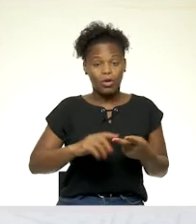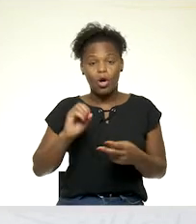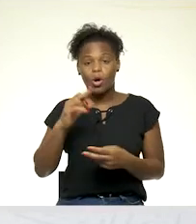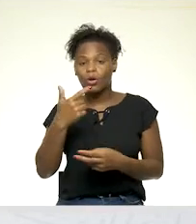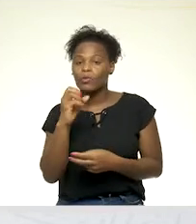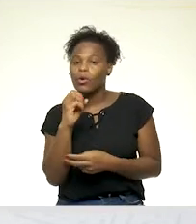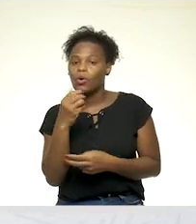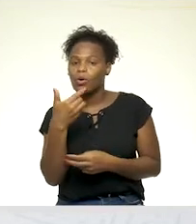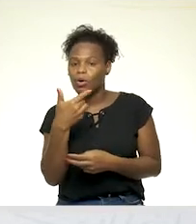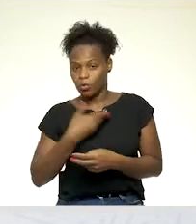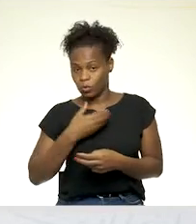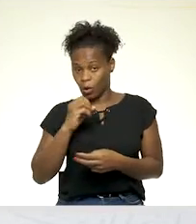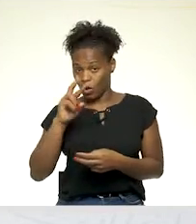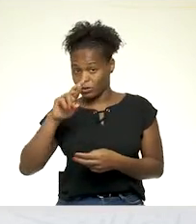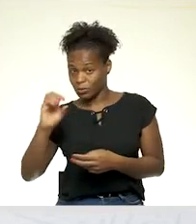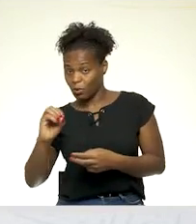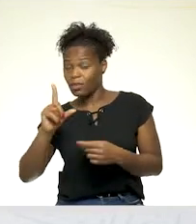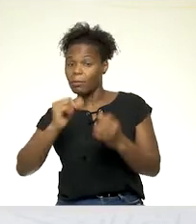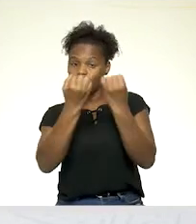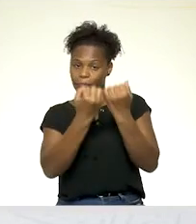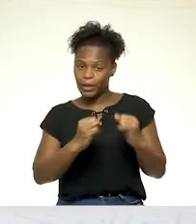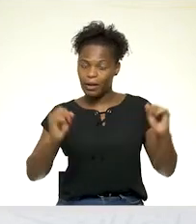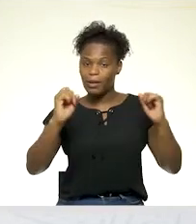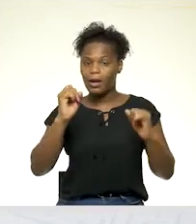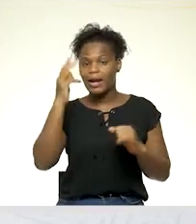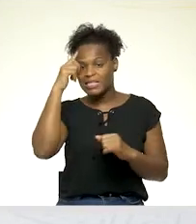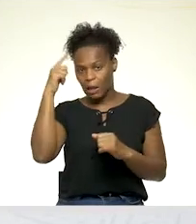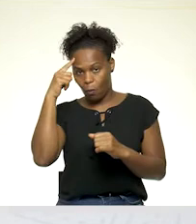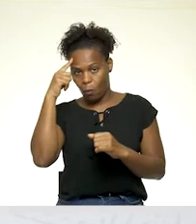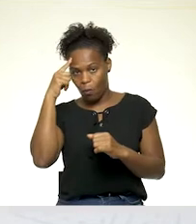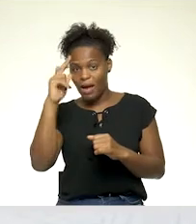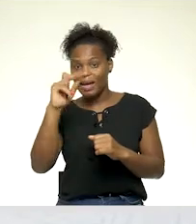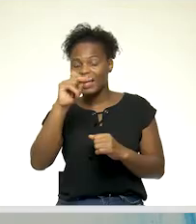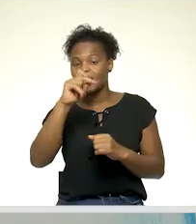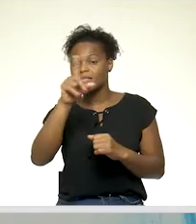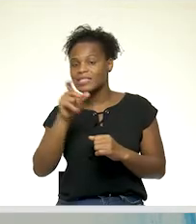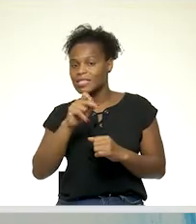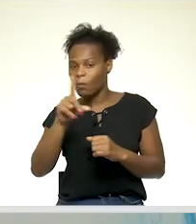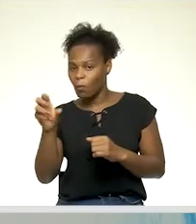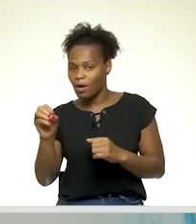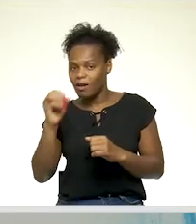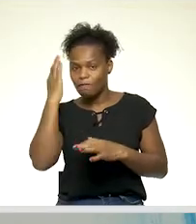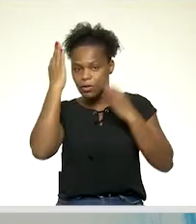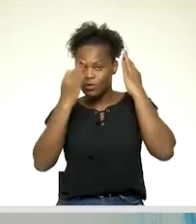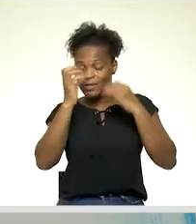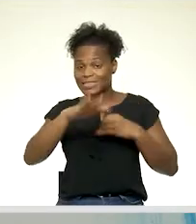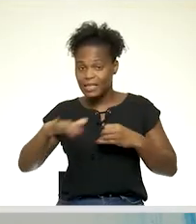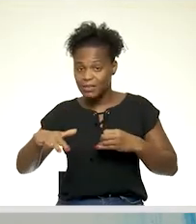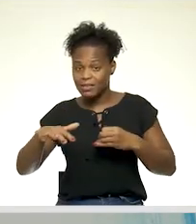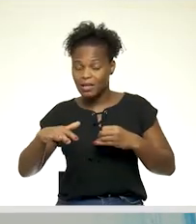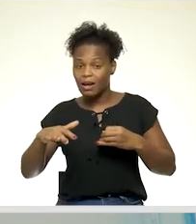ortodoxos e a autonomia da razão. A filosofia e a ciência